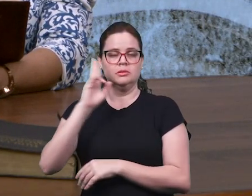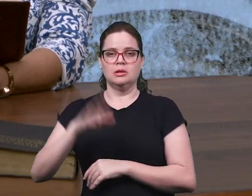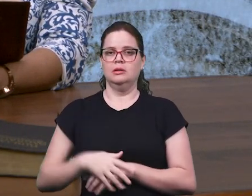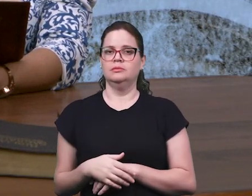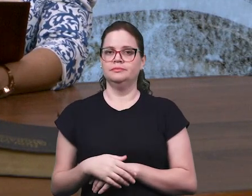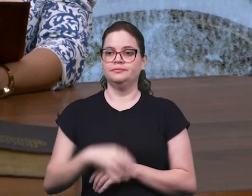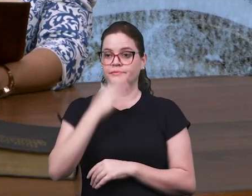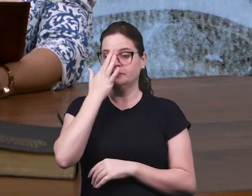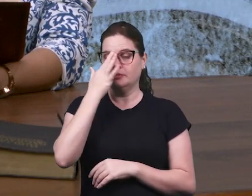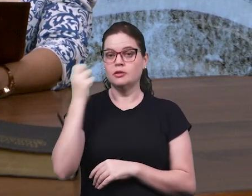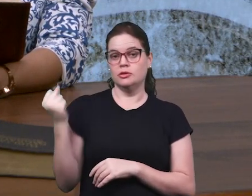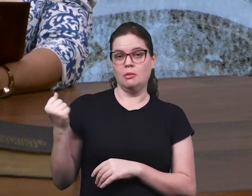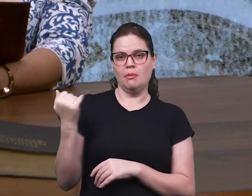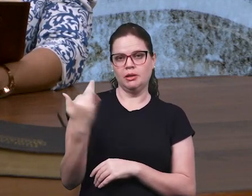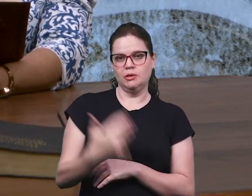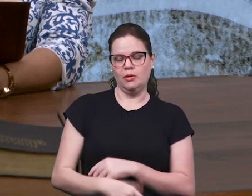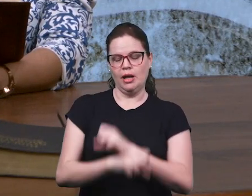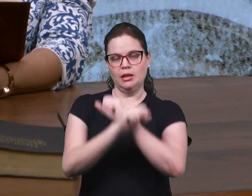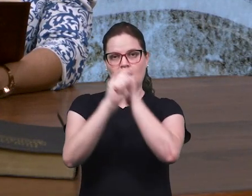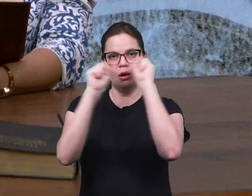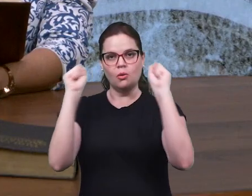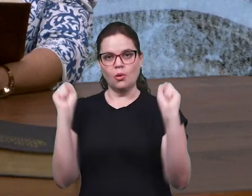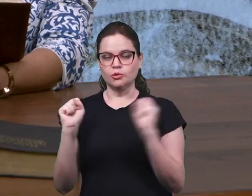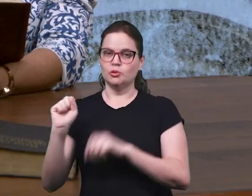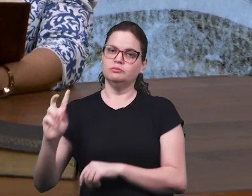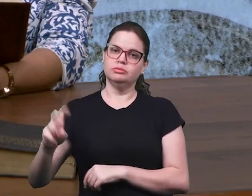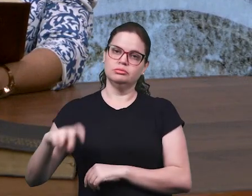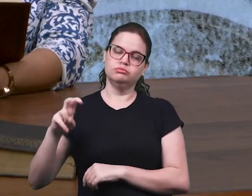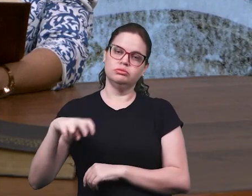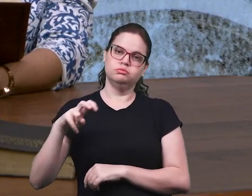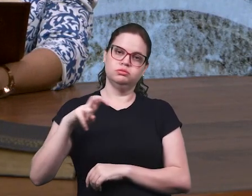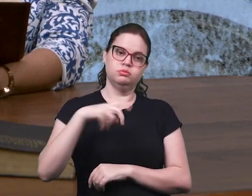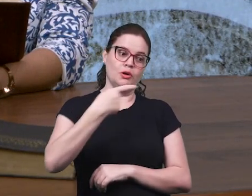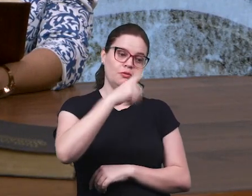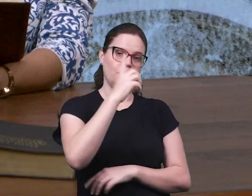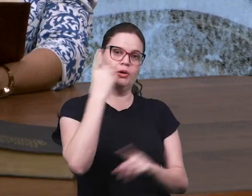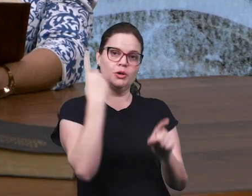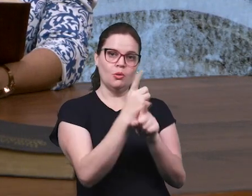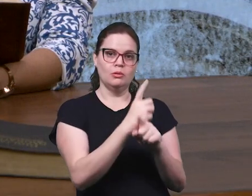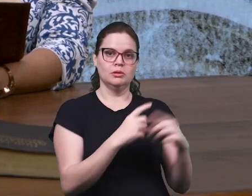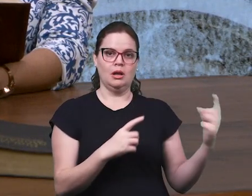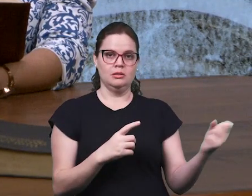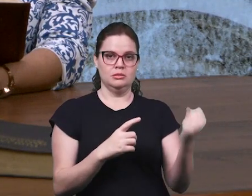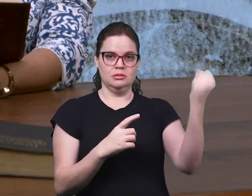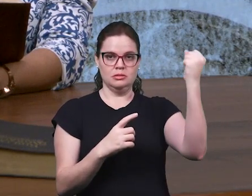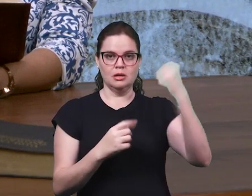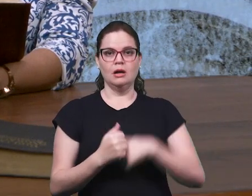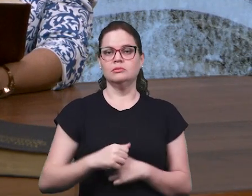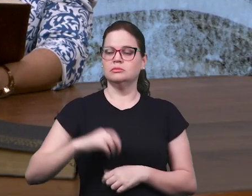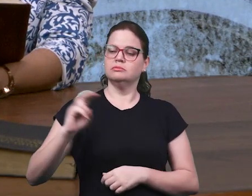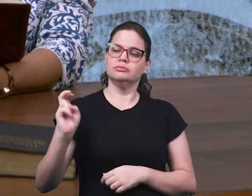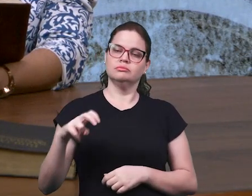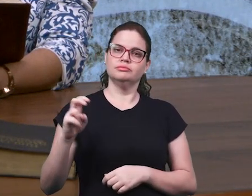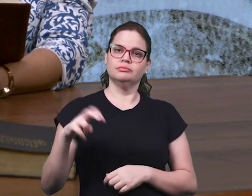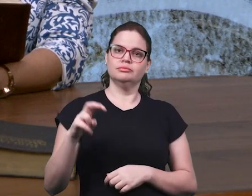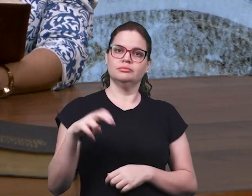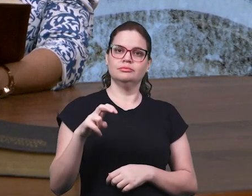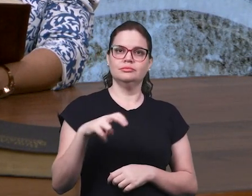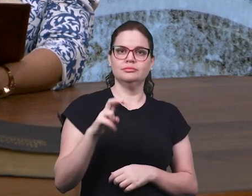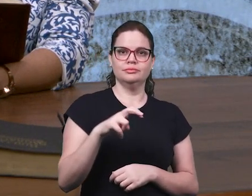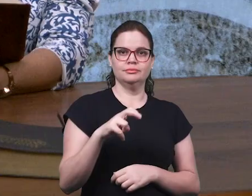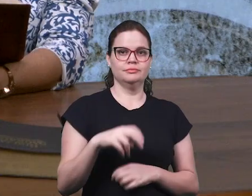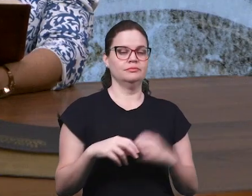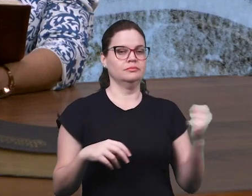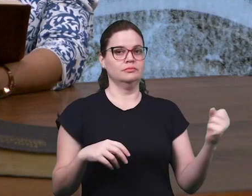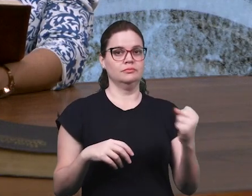Samuel para encontrar Saul pela manhã. E anunciou-se a Samuel, dizendo: já chegou